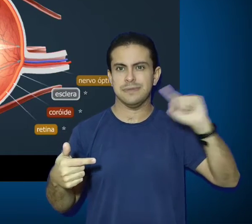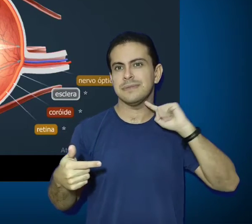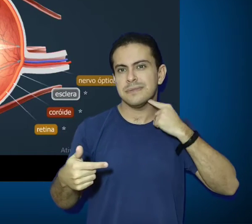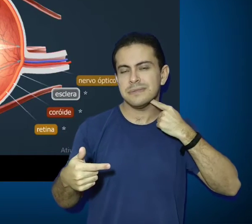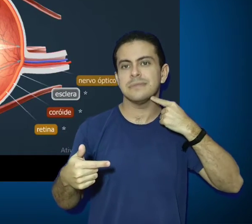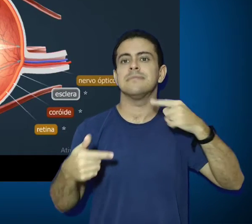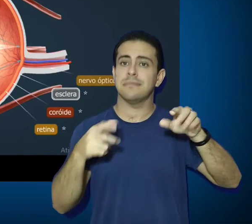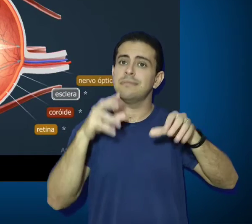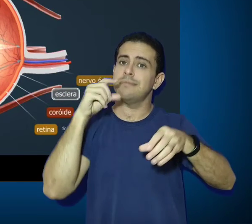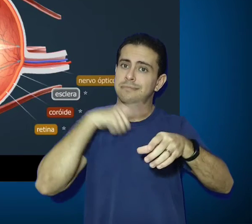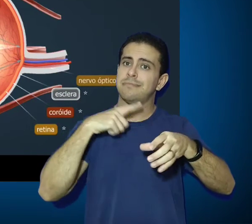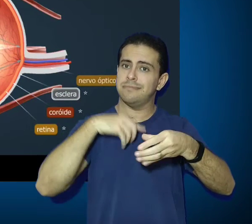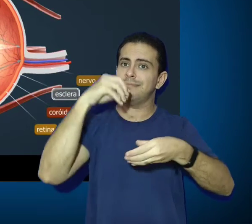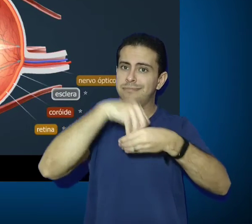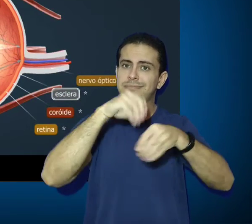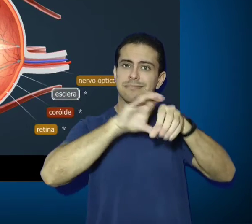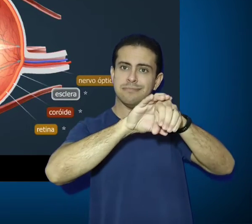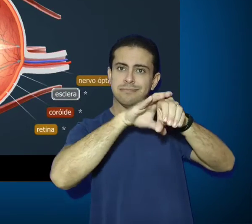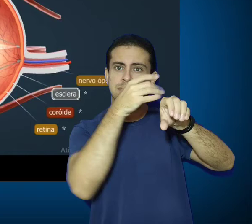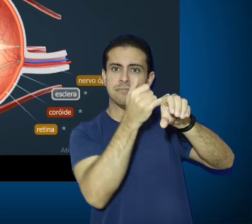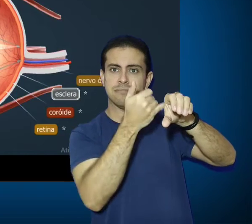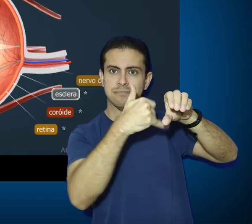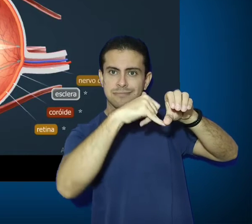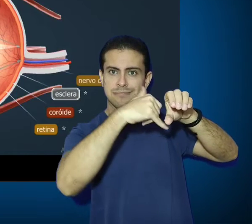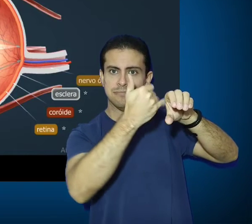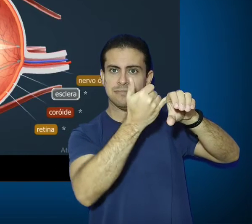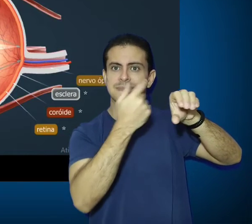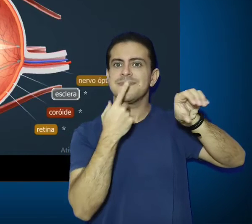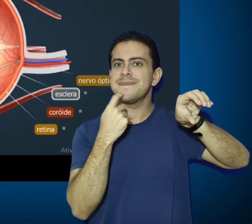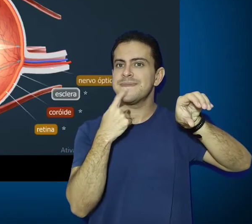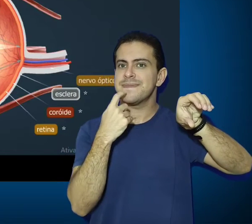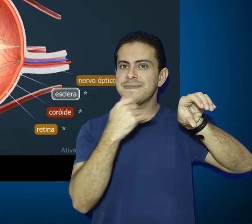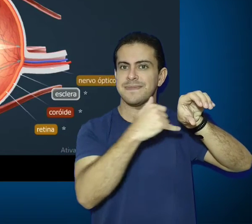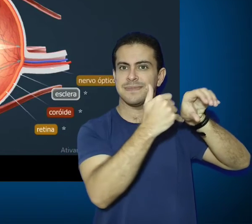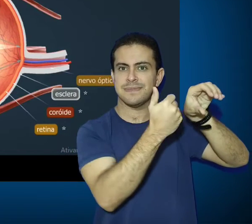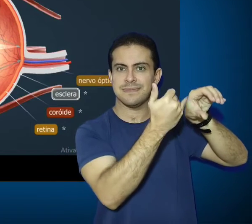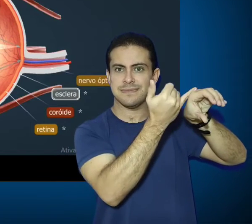sangue sai o gás oxigênio do sangue para os órgãos do corpo.